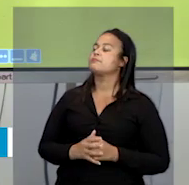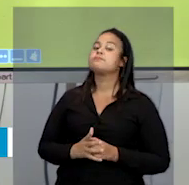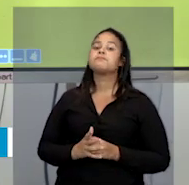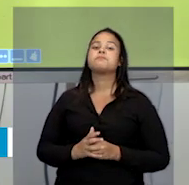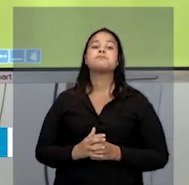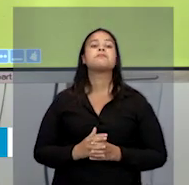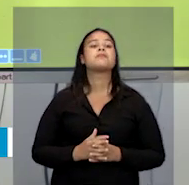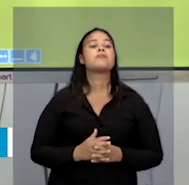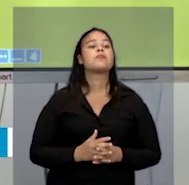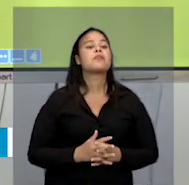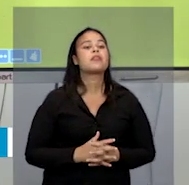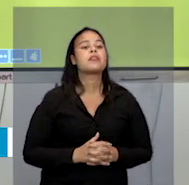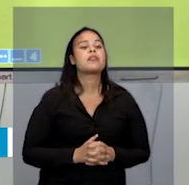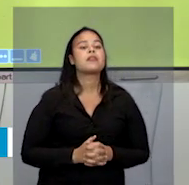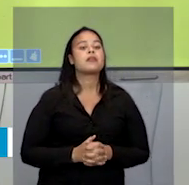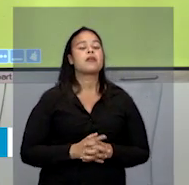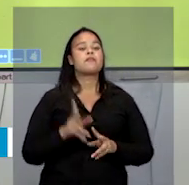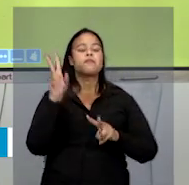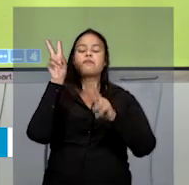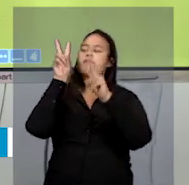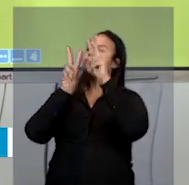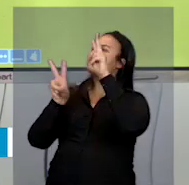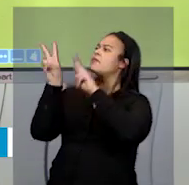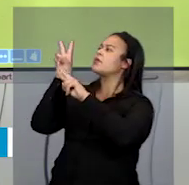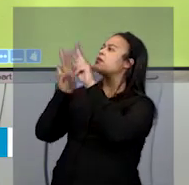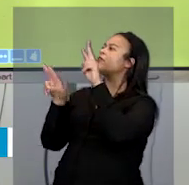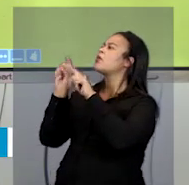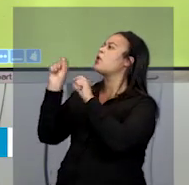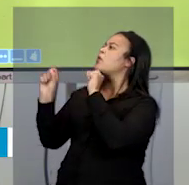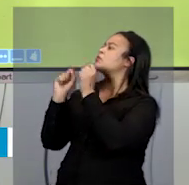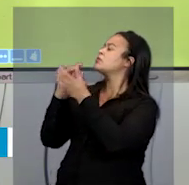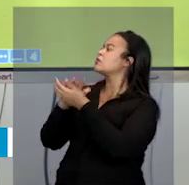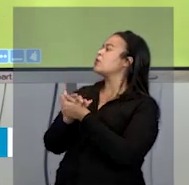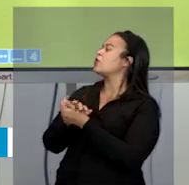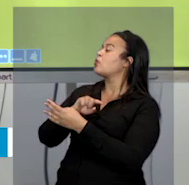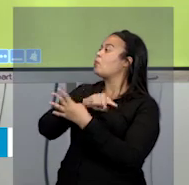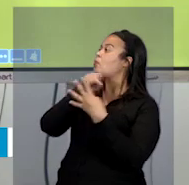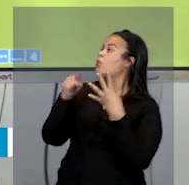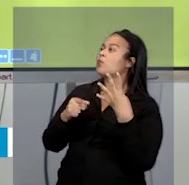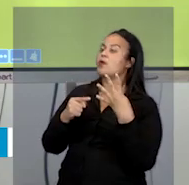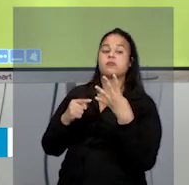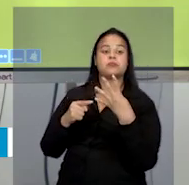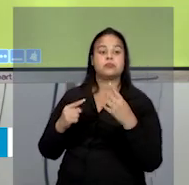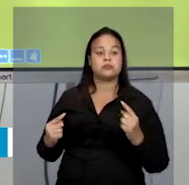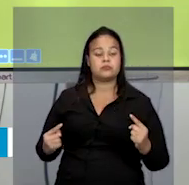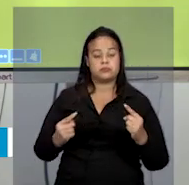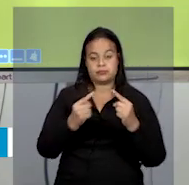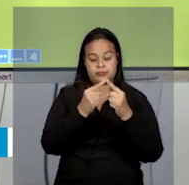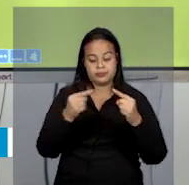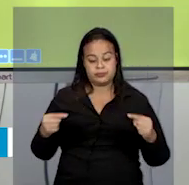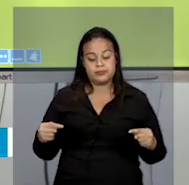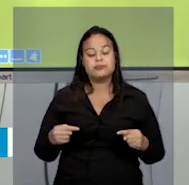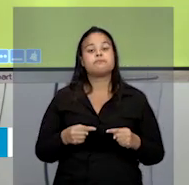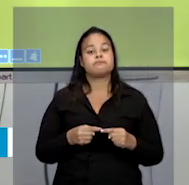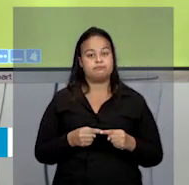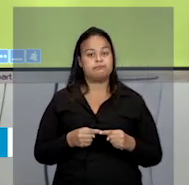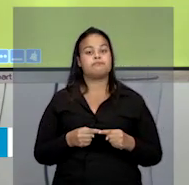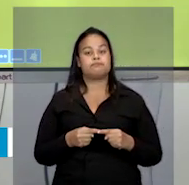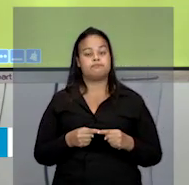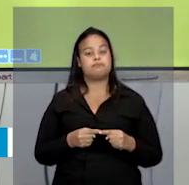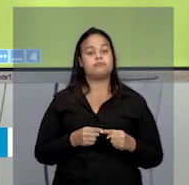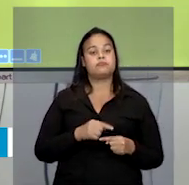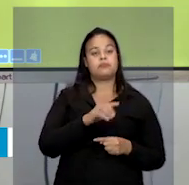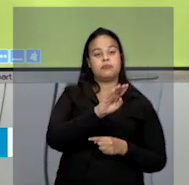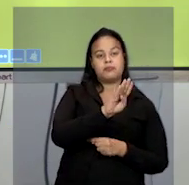Então, agora nós vamos verificar esses 4 triângulos, né, que irão ser formados pelas retas paralelas